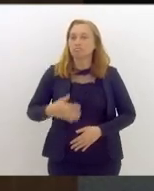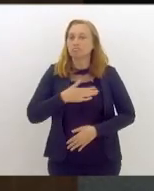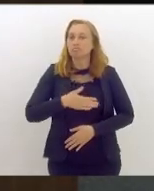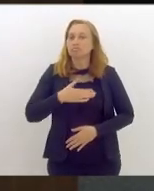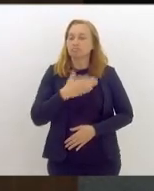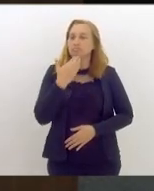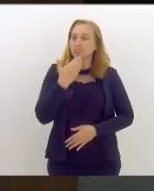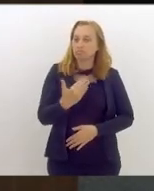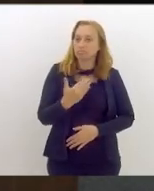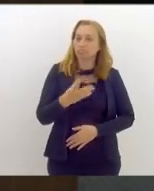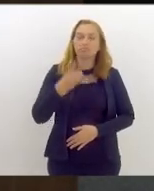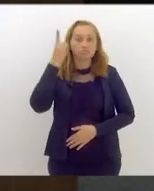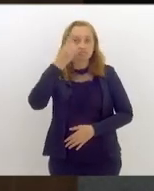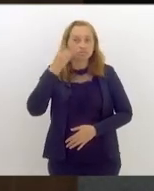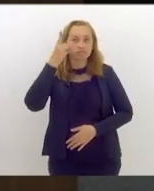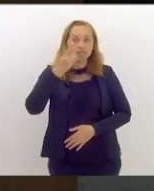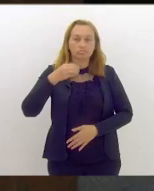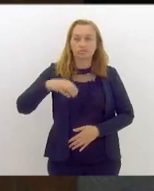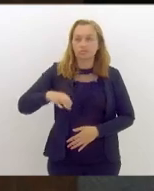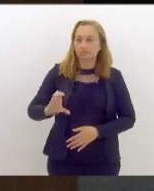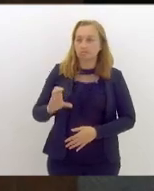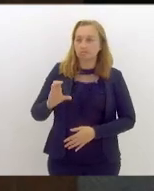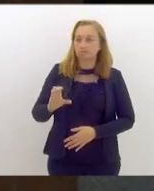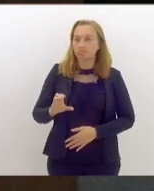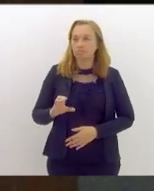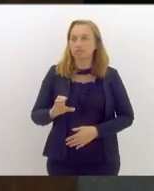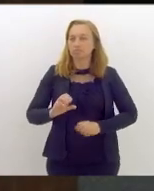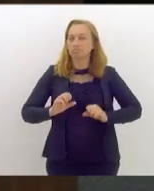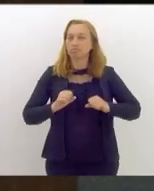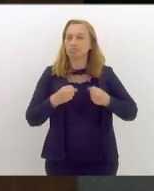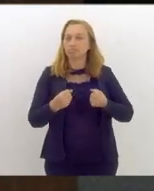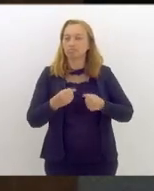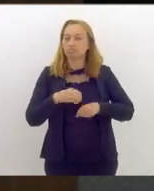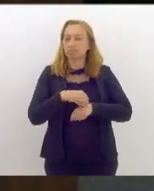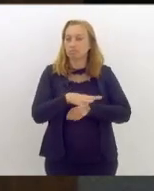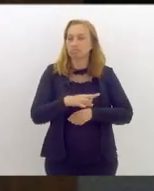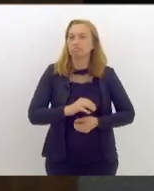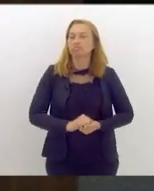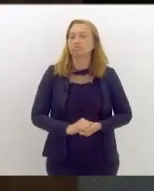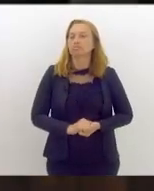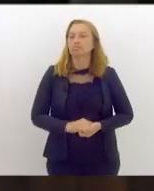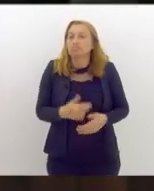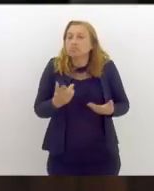solicitar ao deputado Carlos Mickey que faça a defesa do destaque